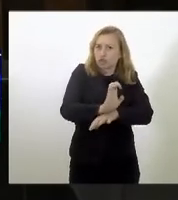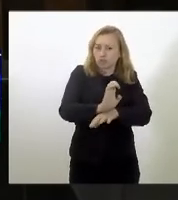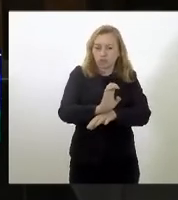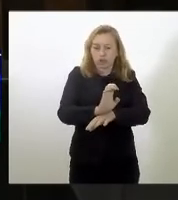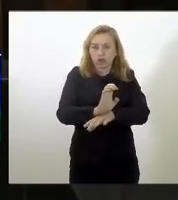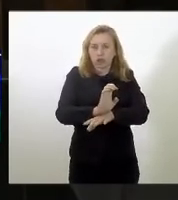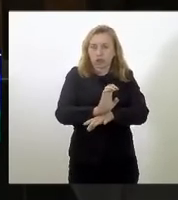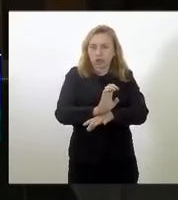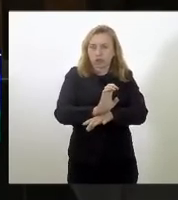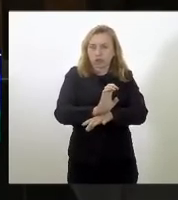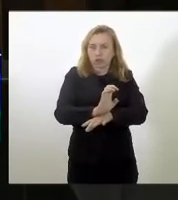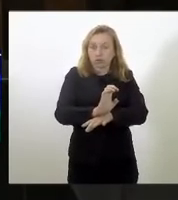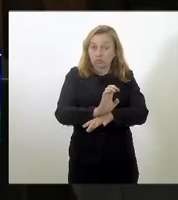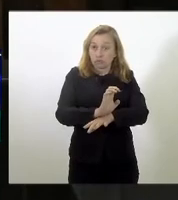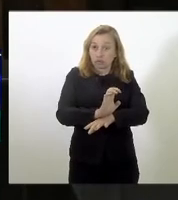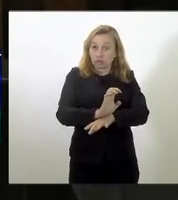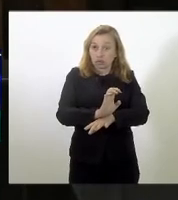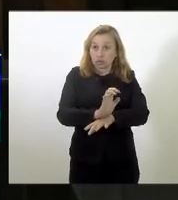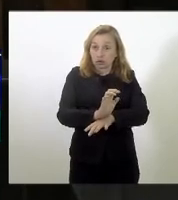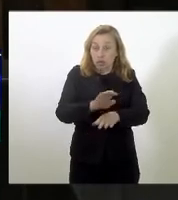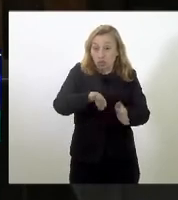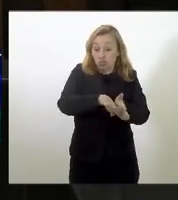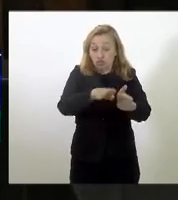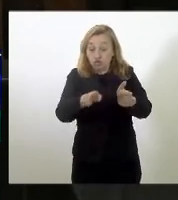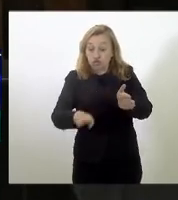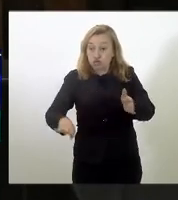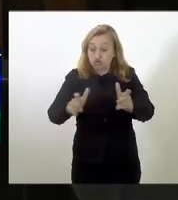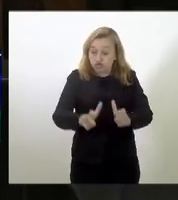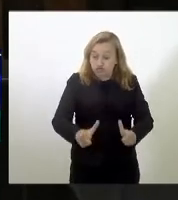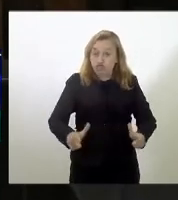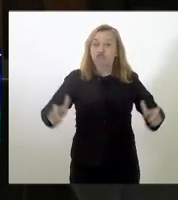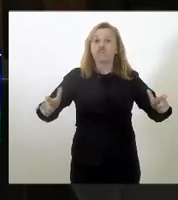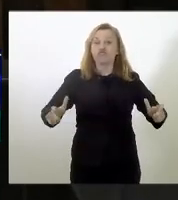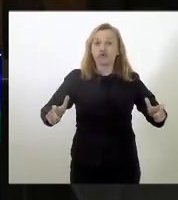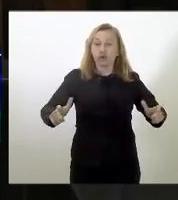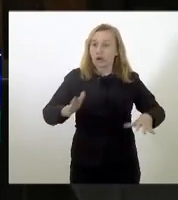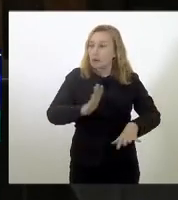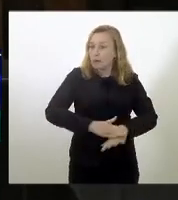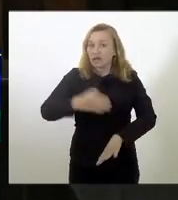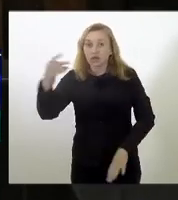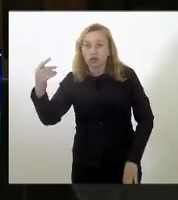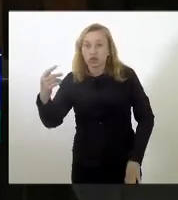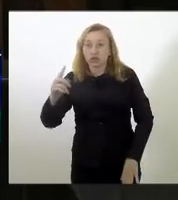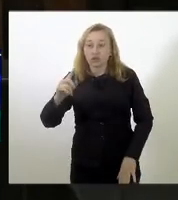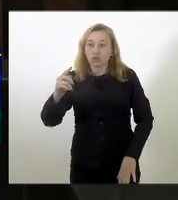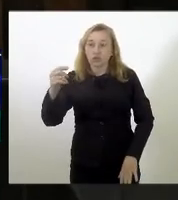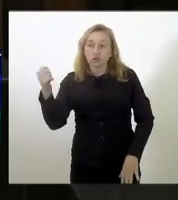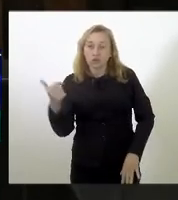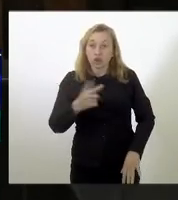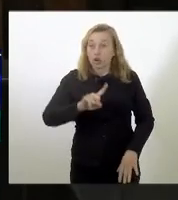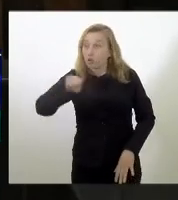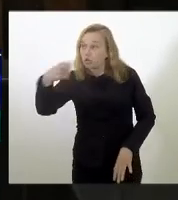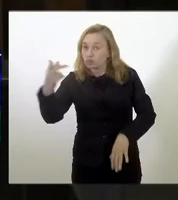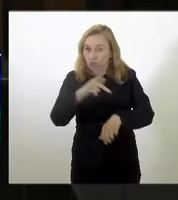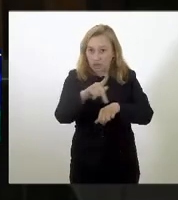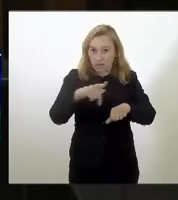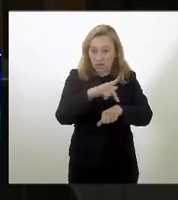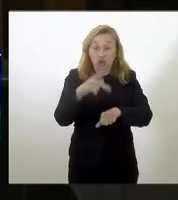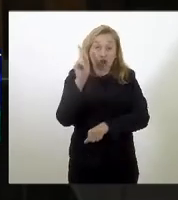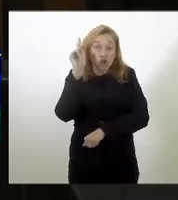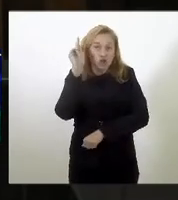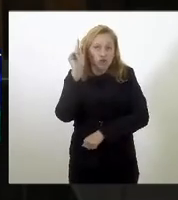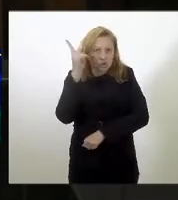um grande litoral, proporcionalmente ao tamanho do seu território, um dos maiores do país, que tem, historicamente, um